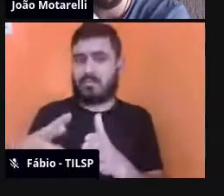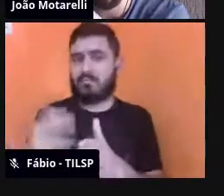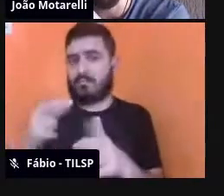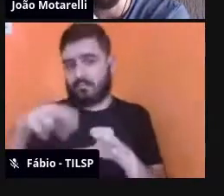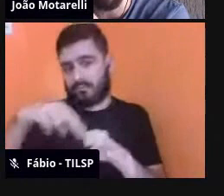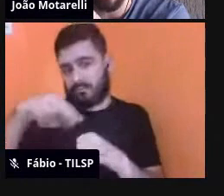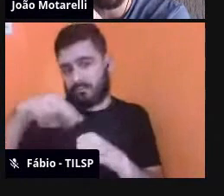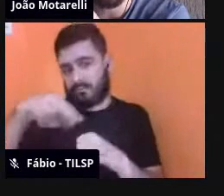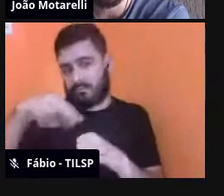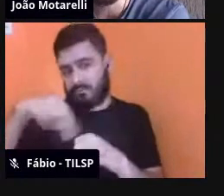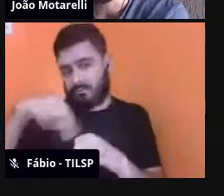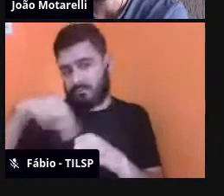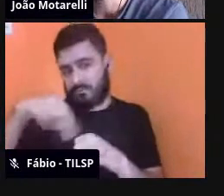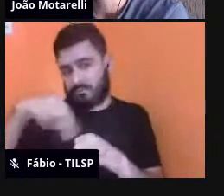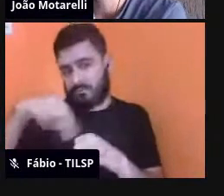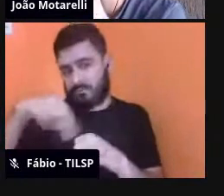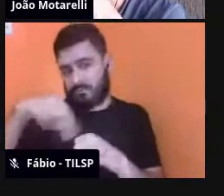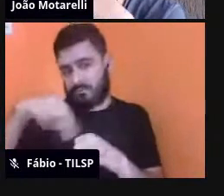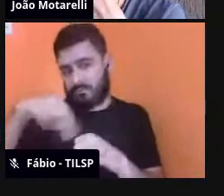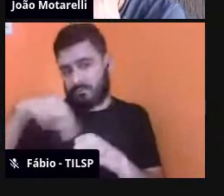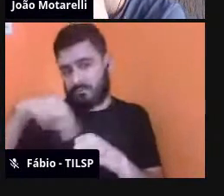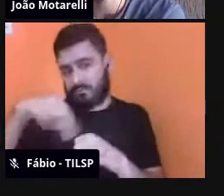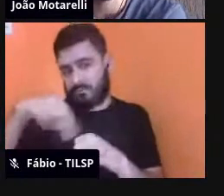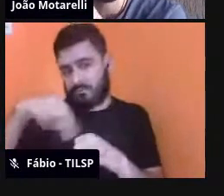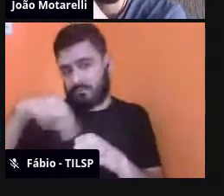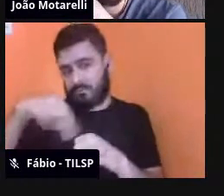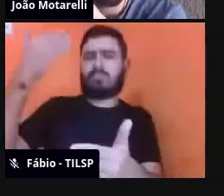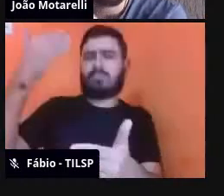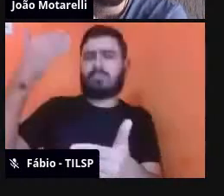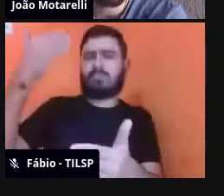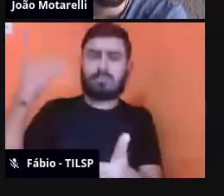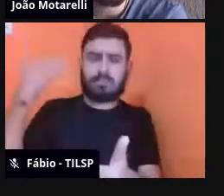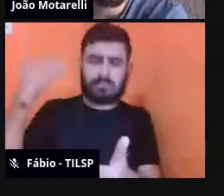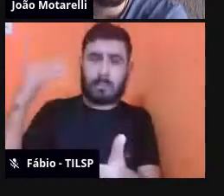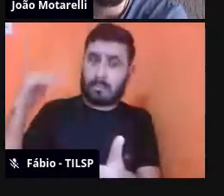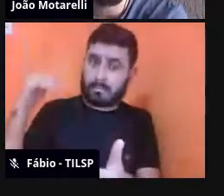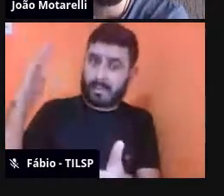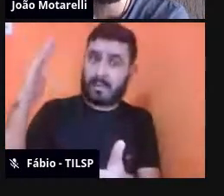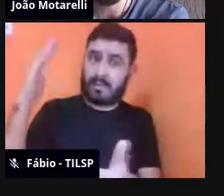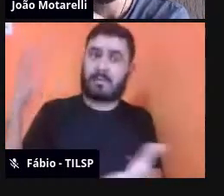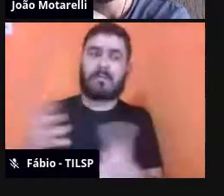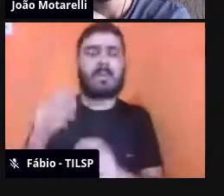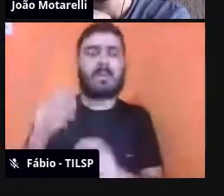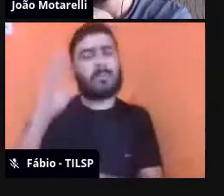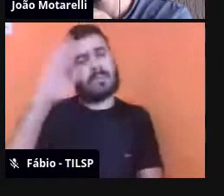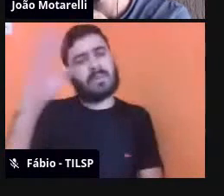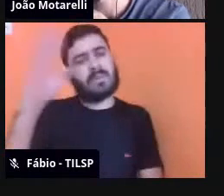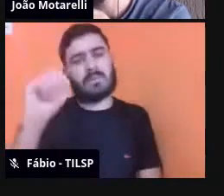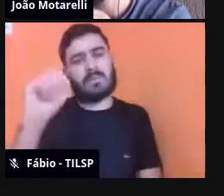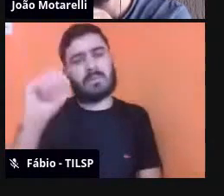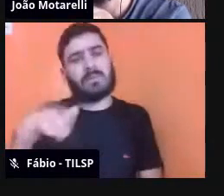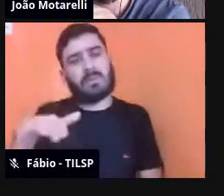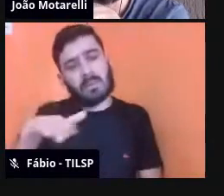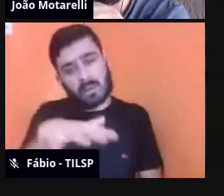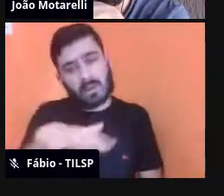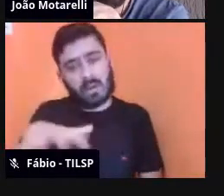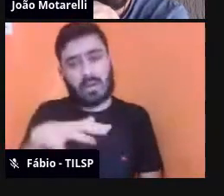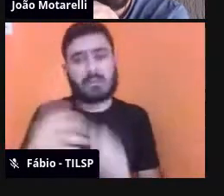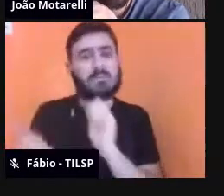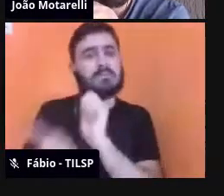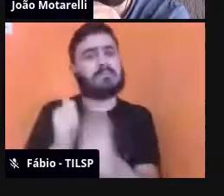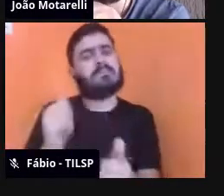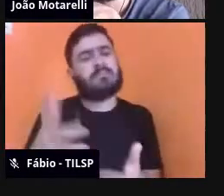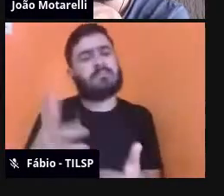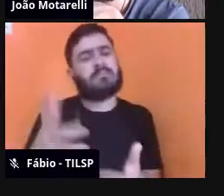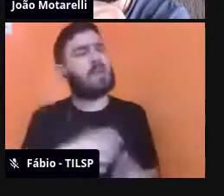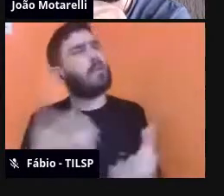no início de carreira muito mais, e a principal demanda que era da nutrição esportiva eu quero ficar um pouquinho mais